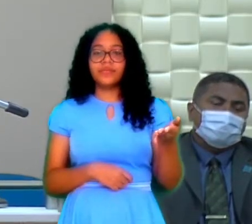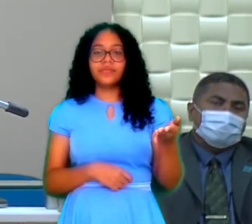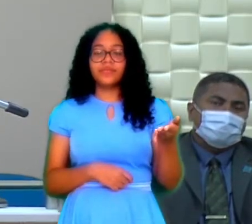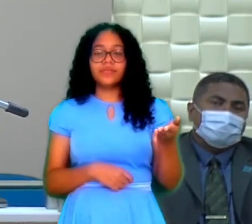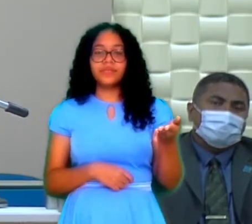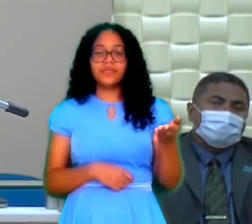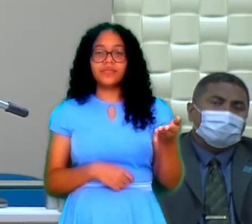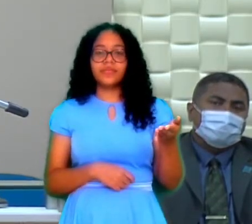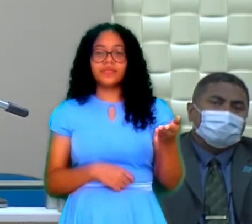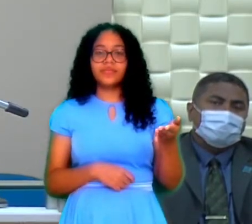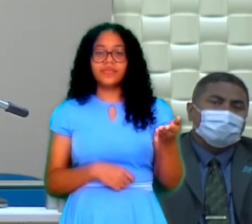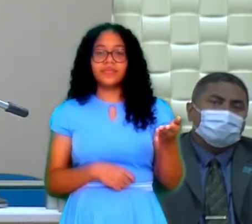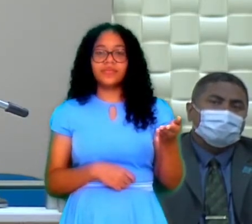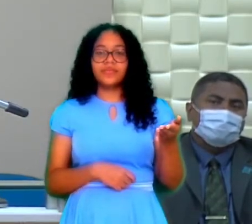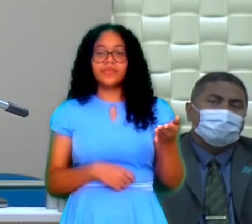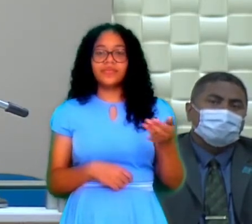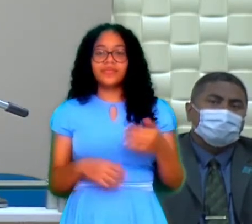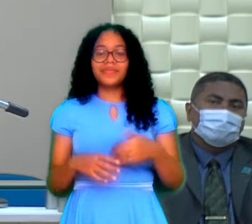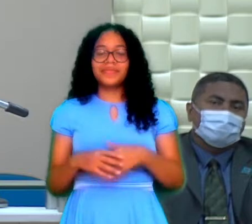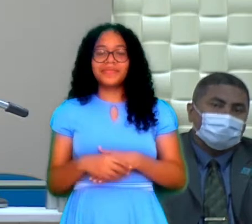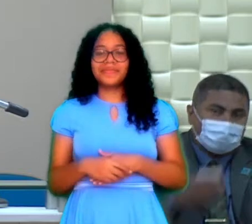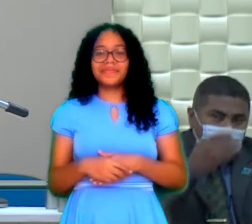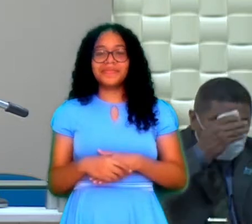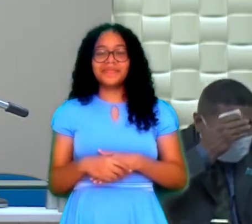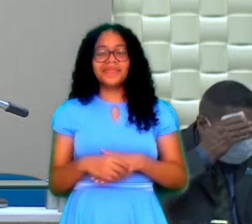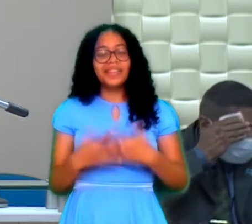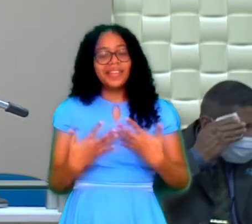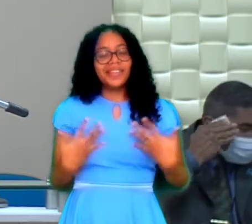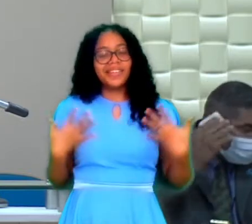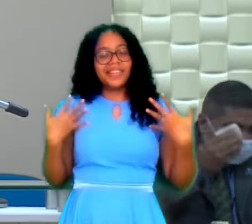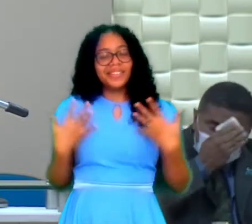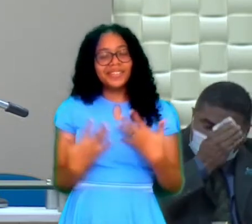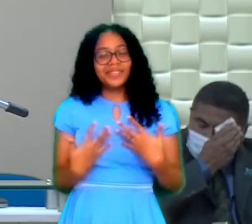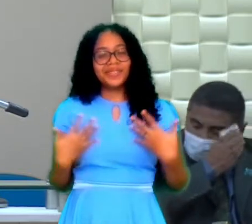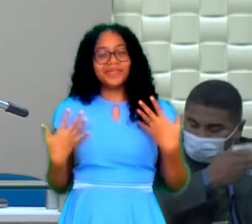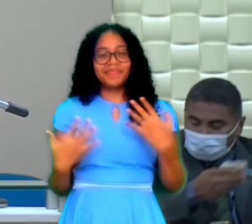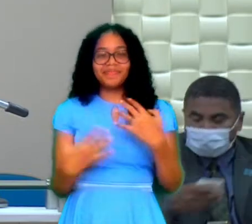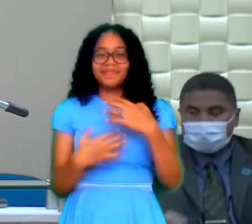há abundante alegria.